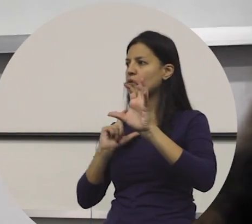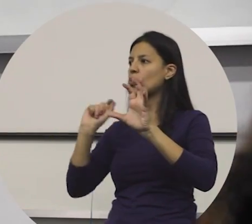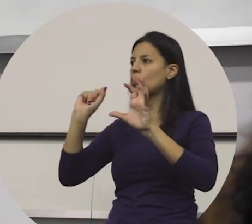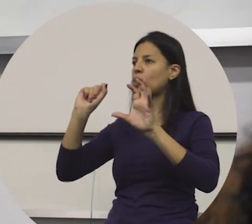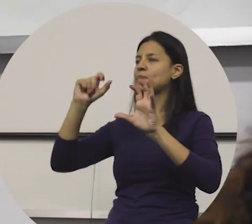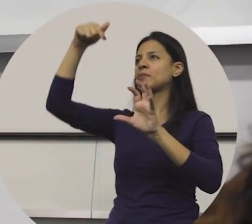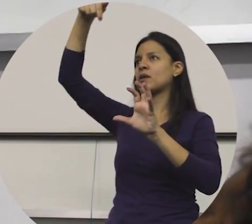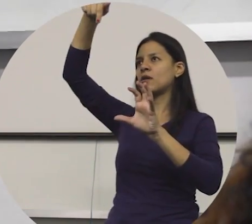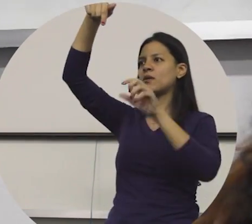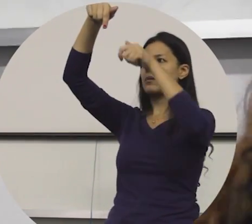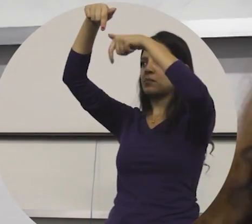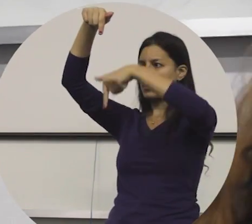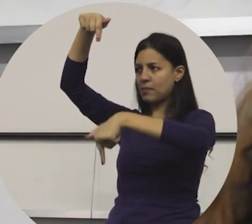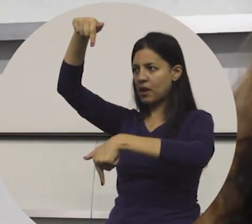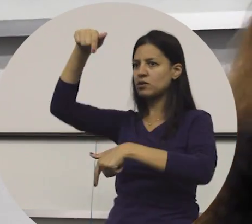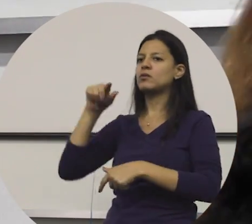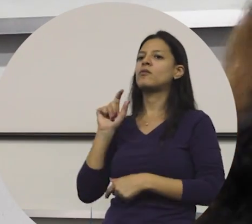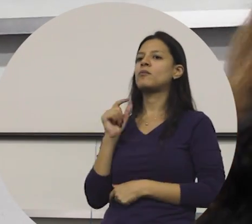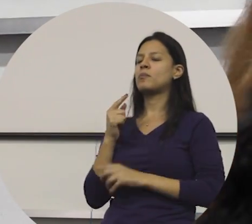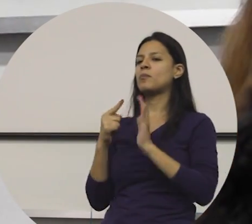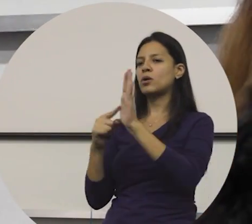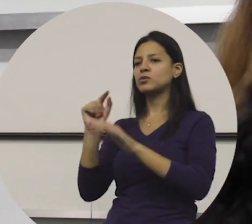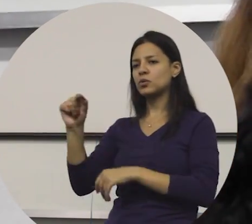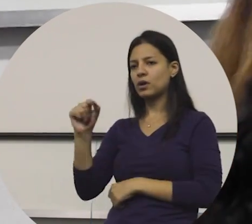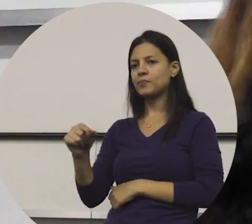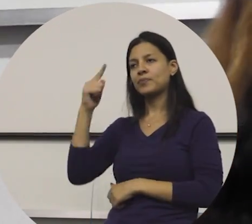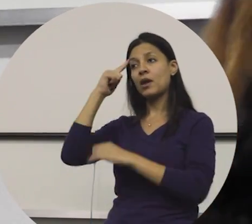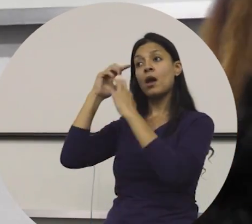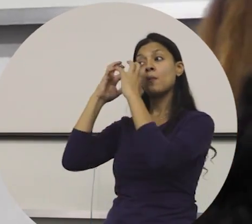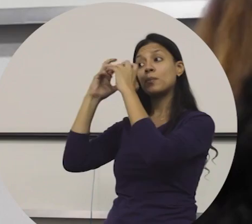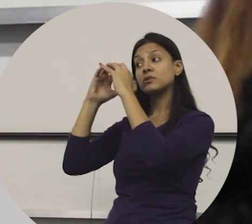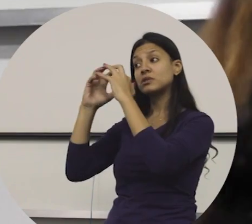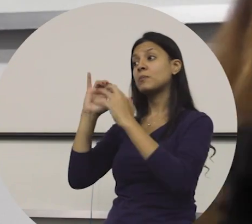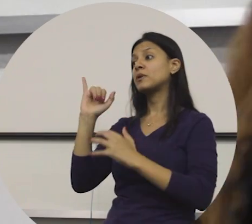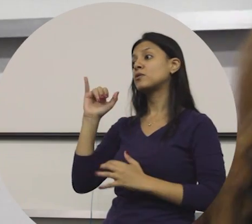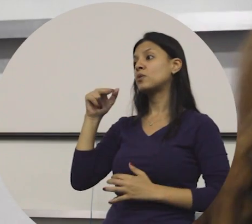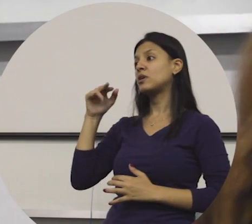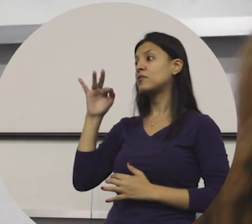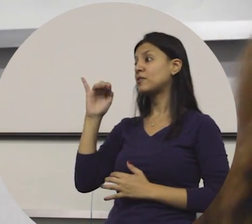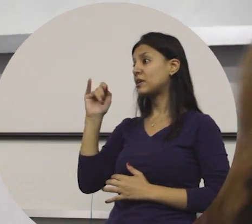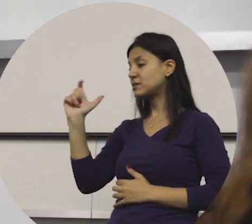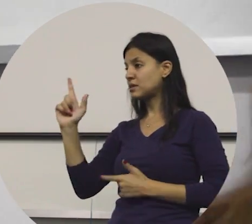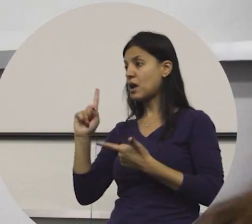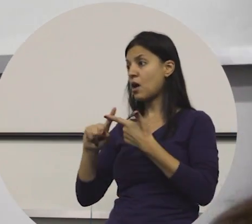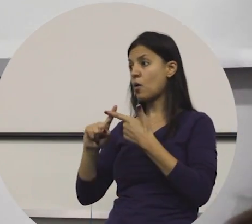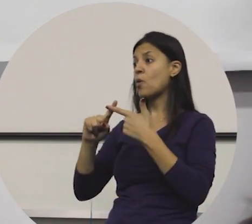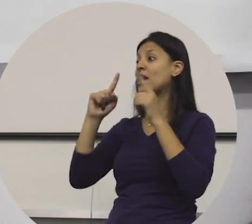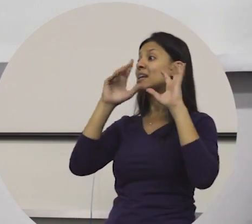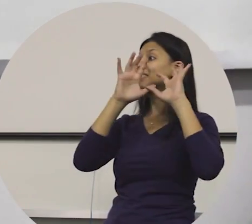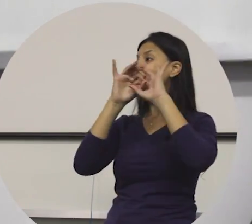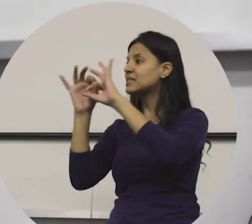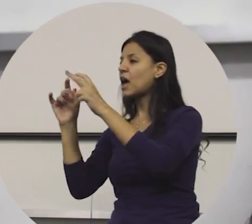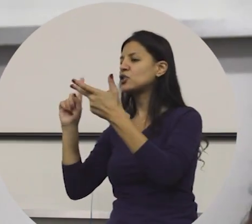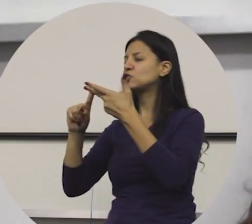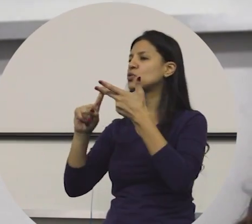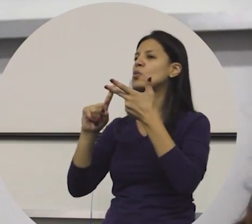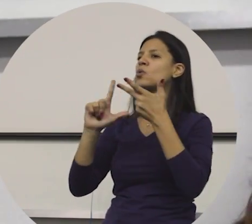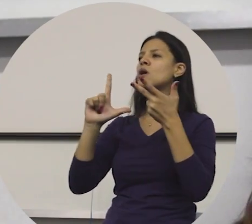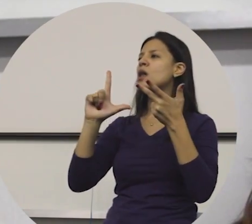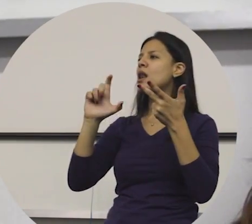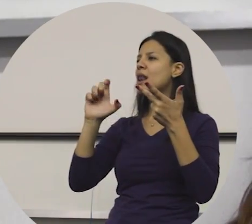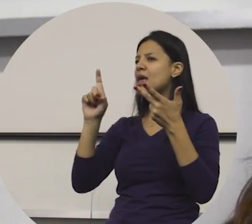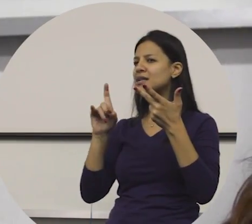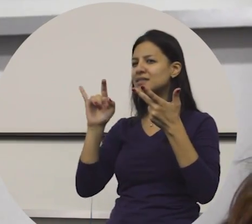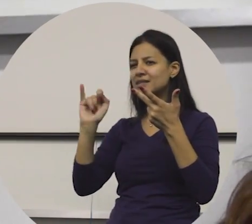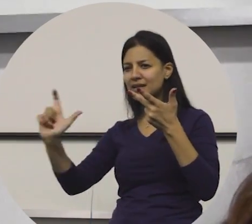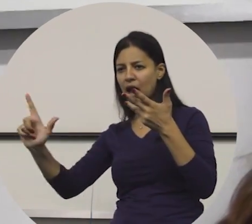baixo, processamento inferencial, processamento sintático, processamento lexical, processamento